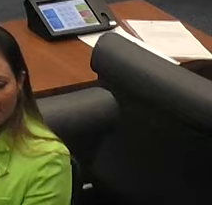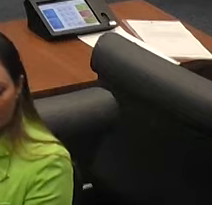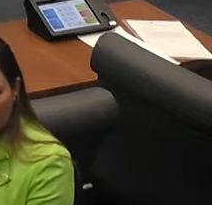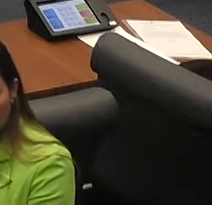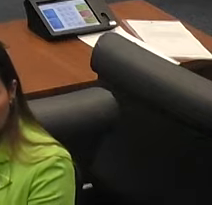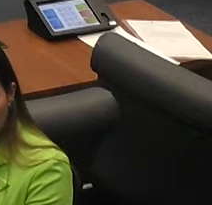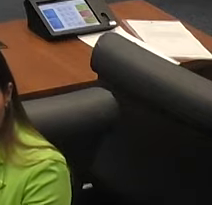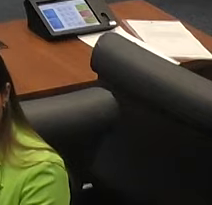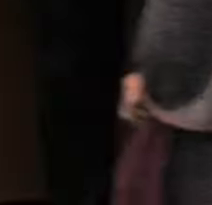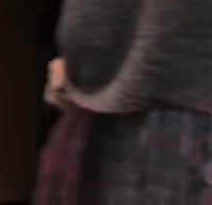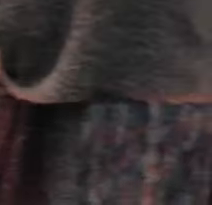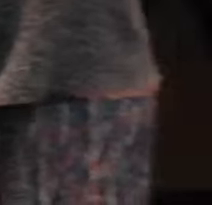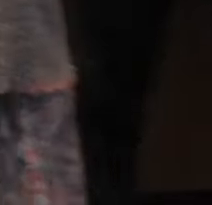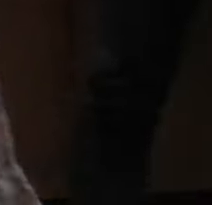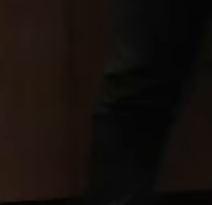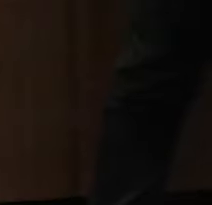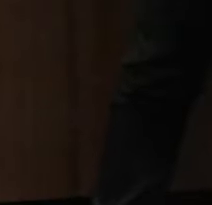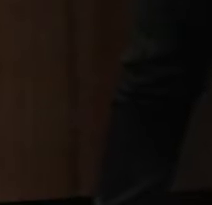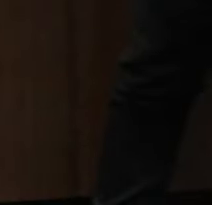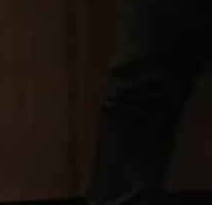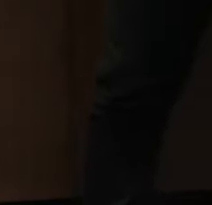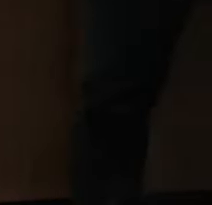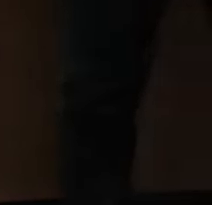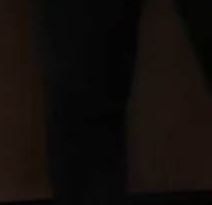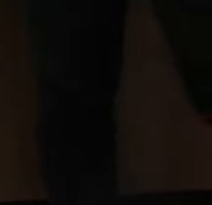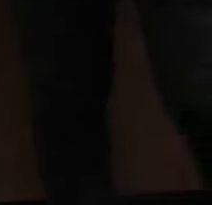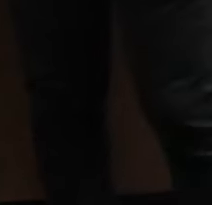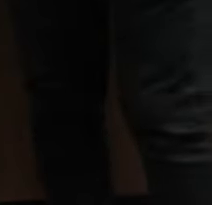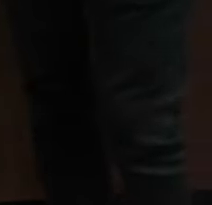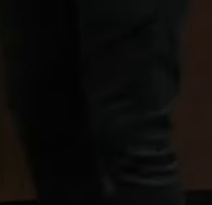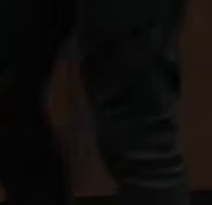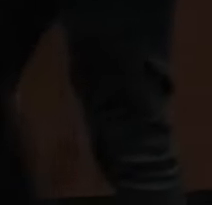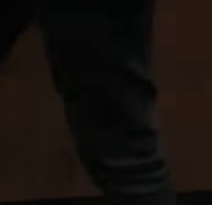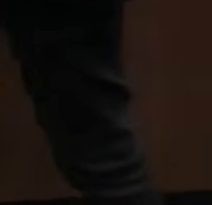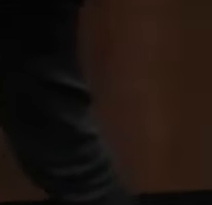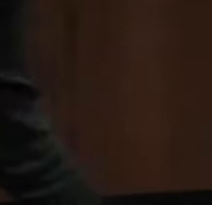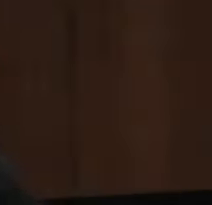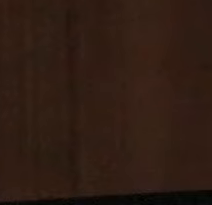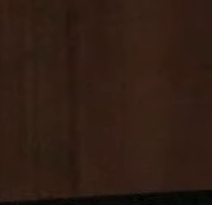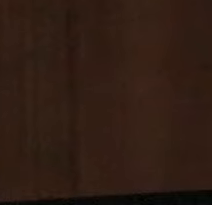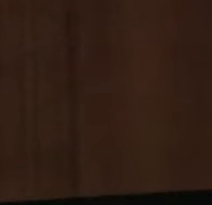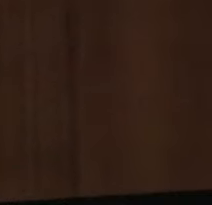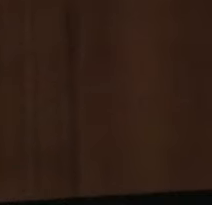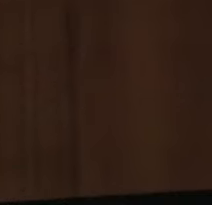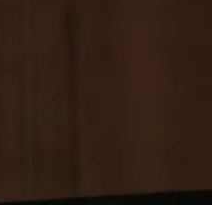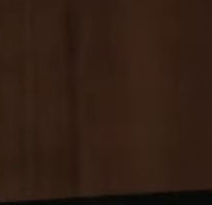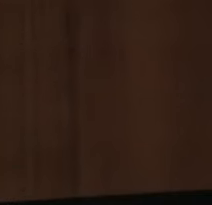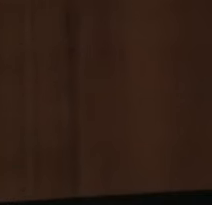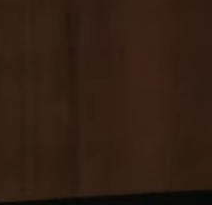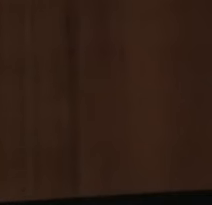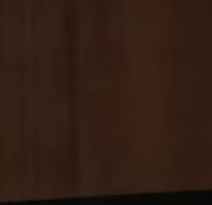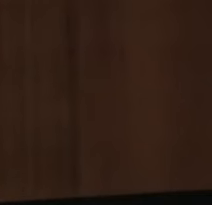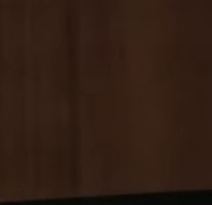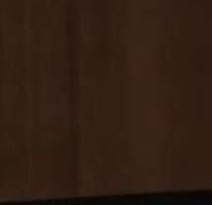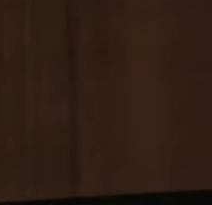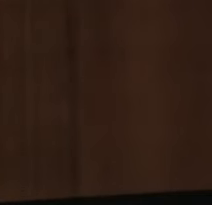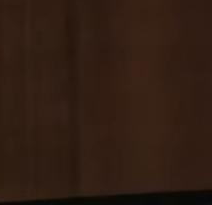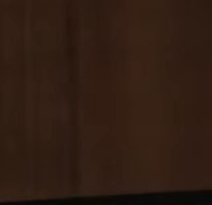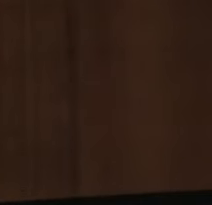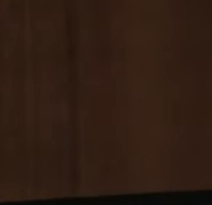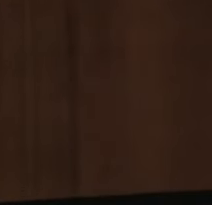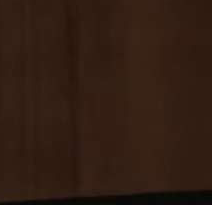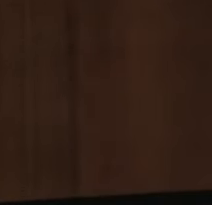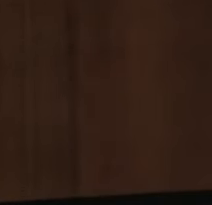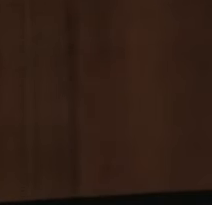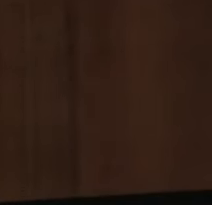10. Acompanhar a execução da política de investimentos junto aos agentes operadores. 11. Deliberar